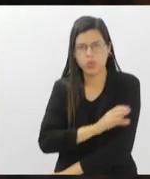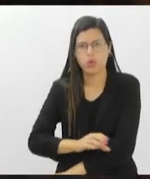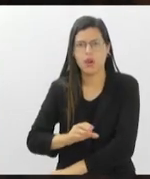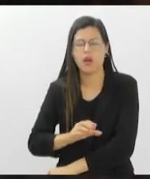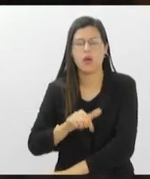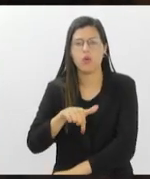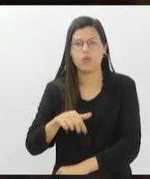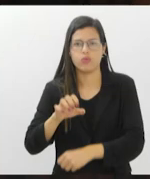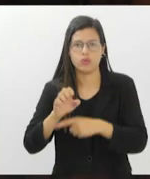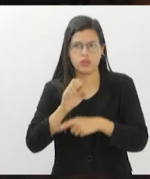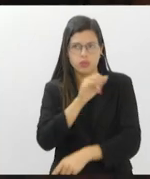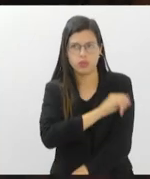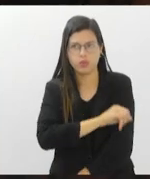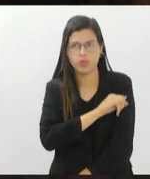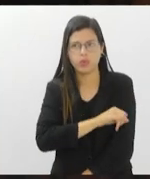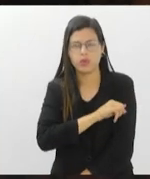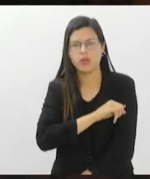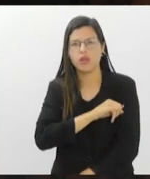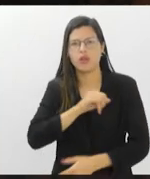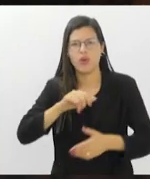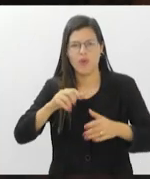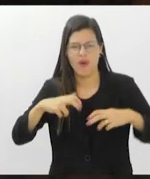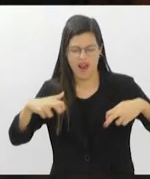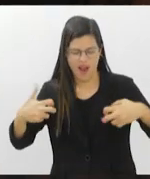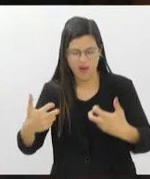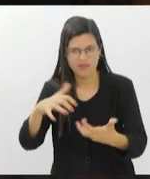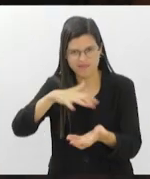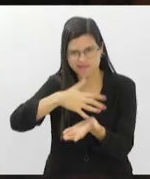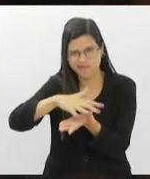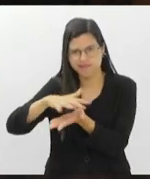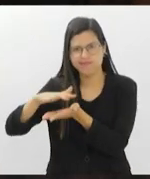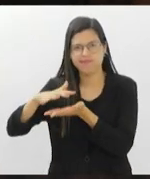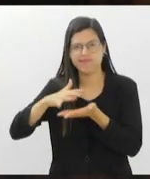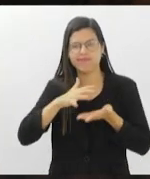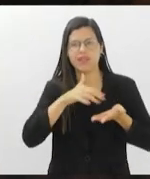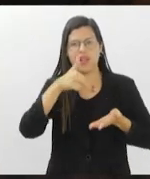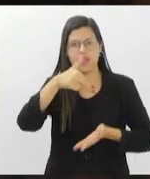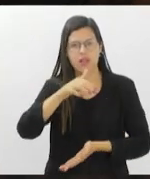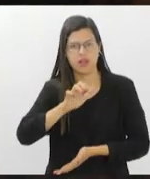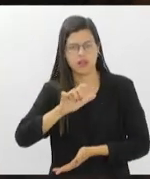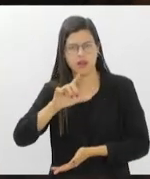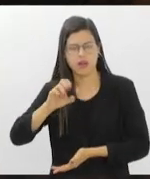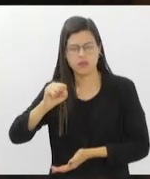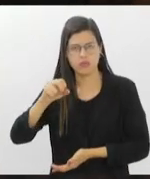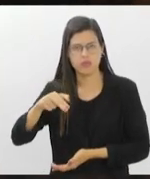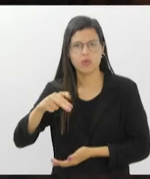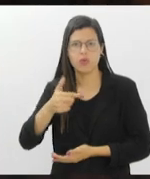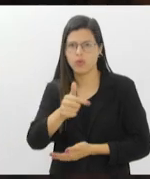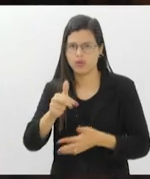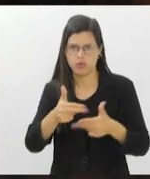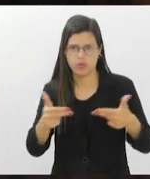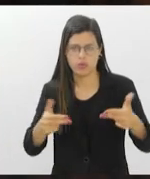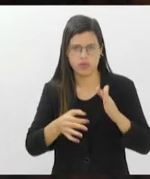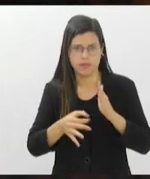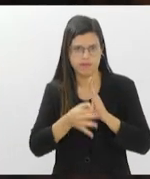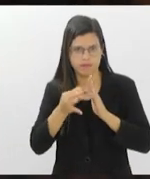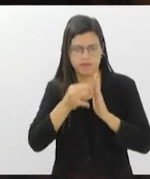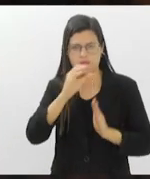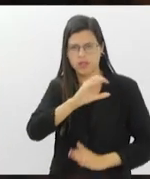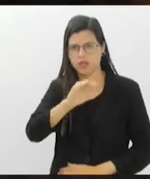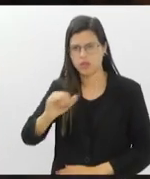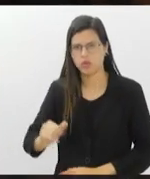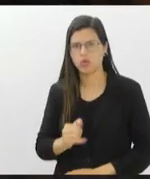Rio de Janeiro a roda de samba Delso Luiz e da outras providências. Pareceres das comissões de Constituição e Justiça